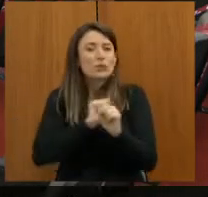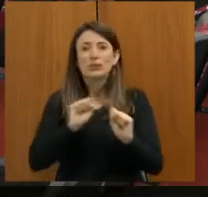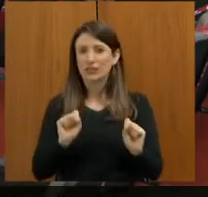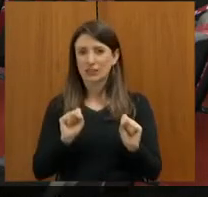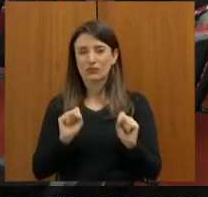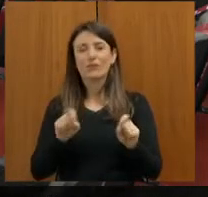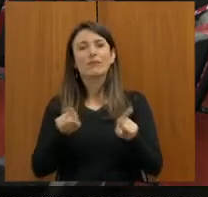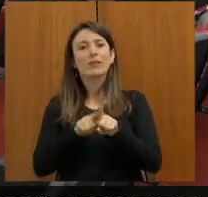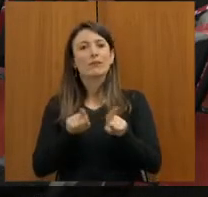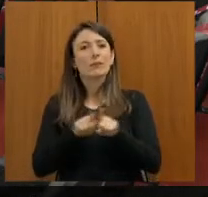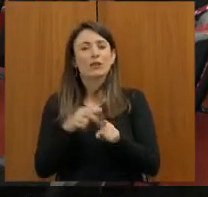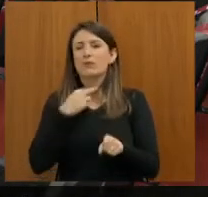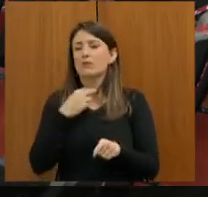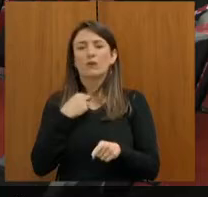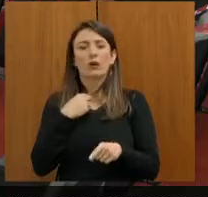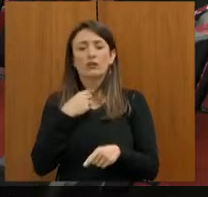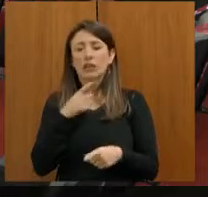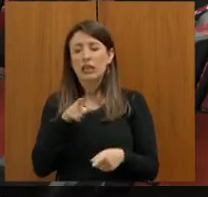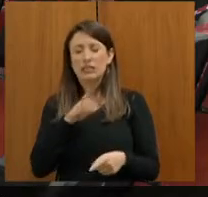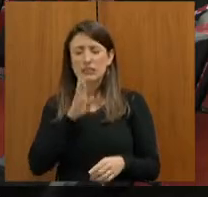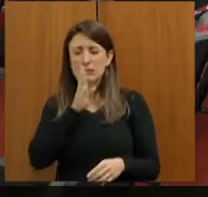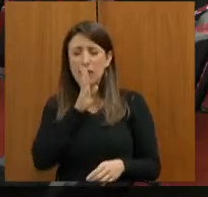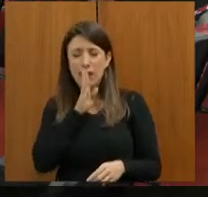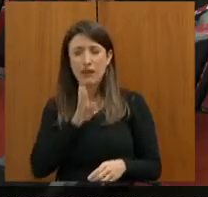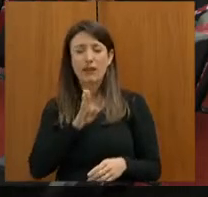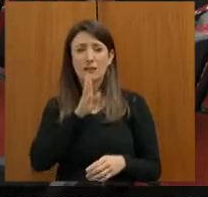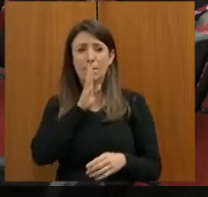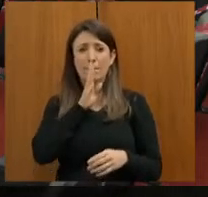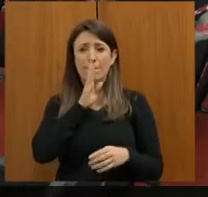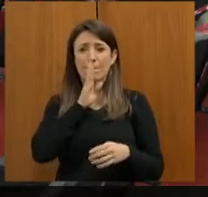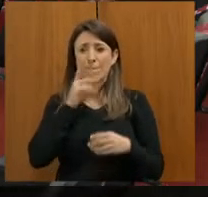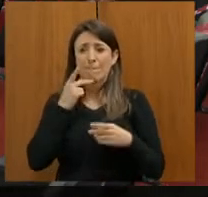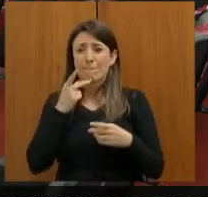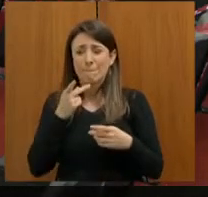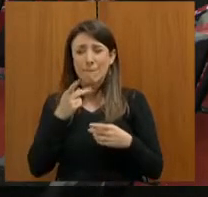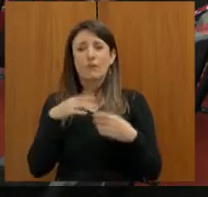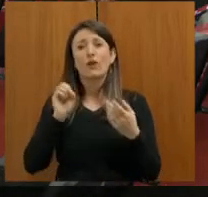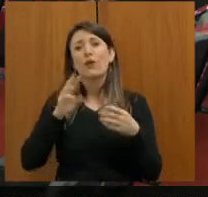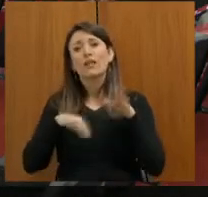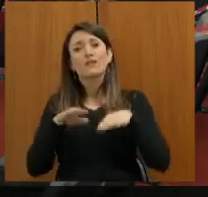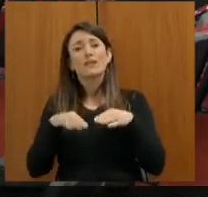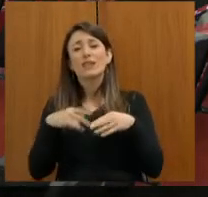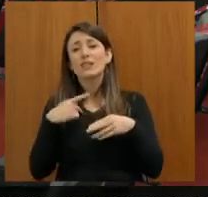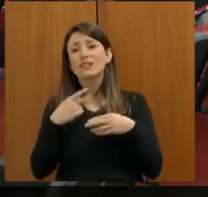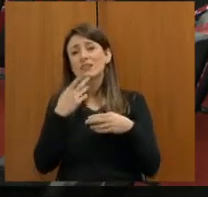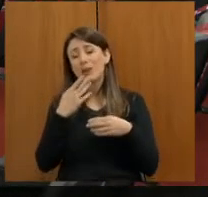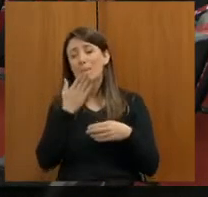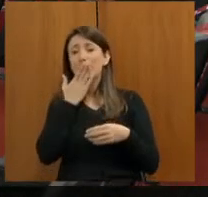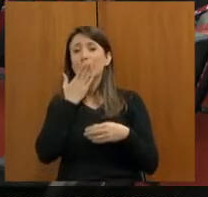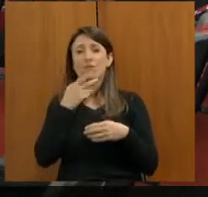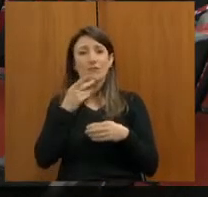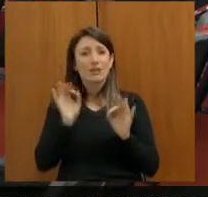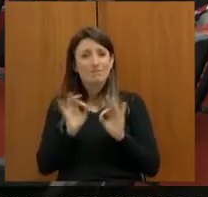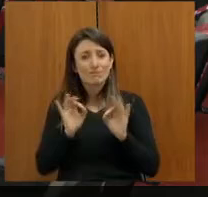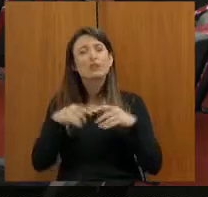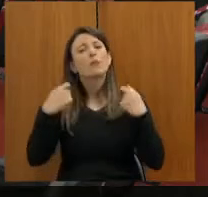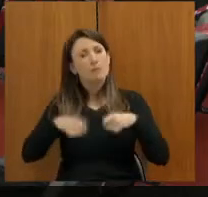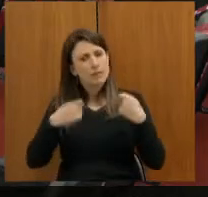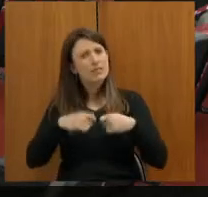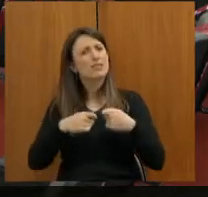né que muitas vezes nos impede de avançar E com isso tem muita coragem